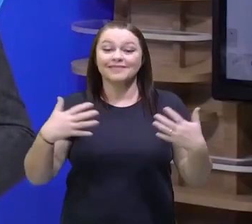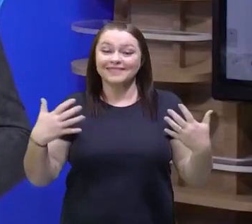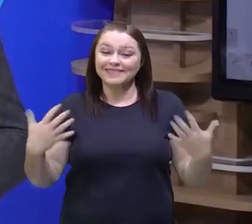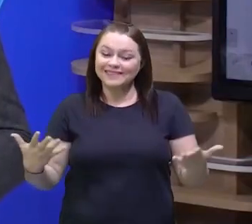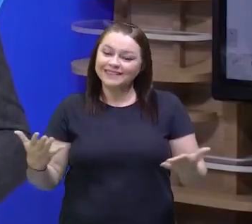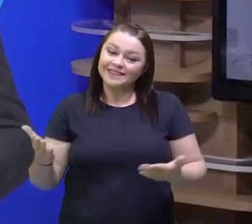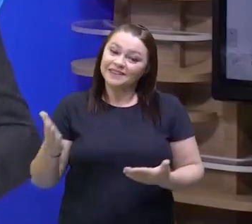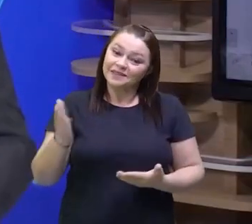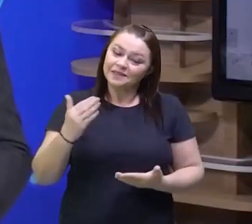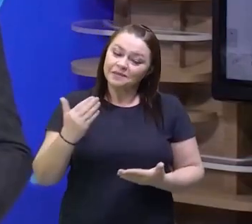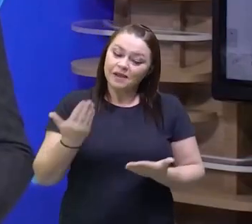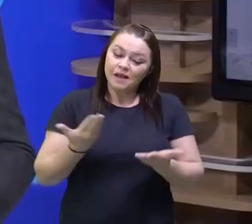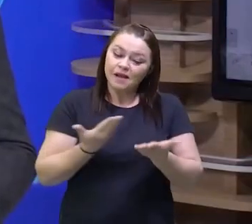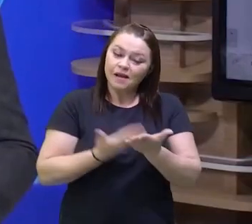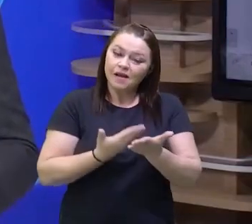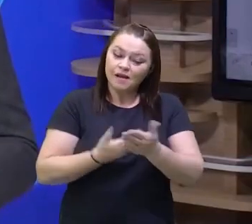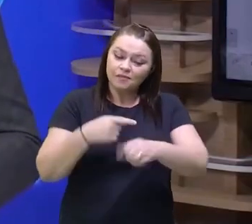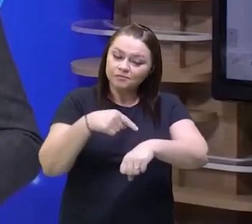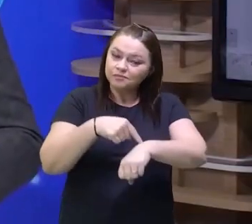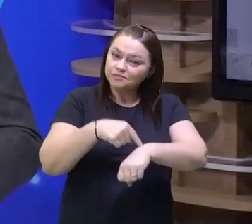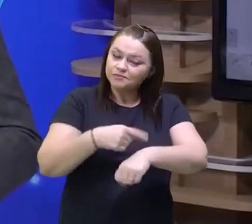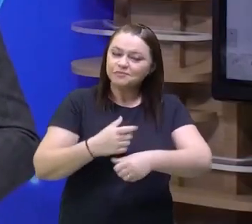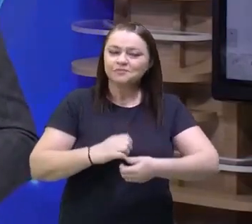Então, vamos lá que agora é hora de estudar.